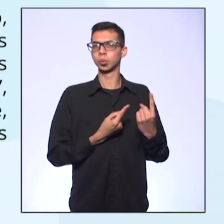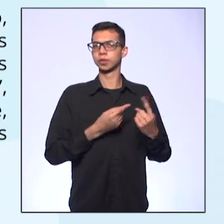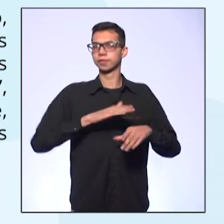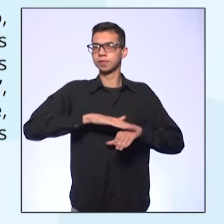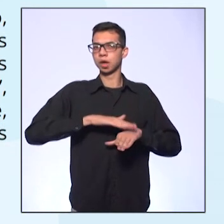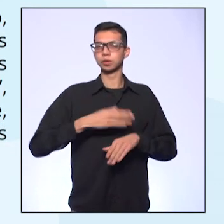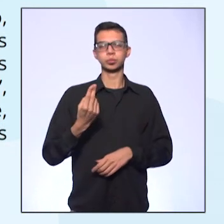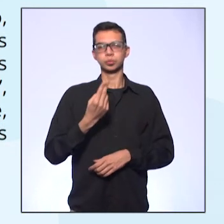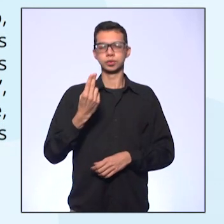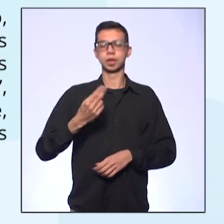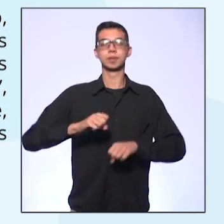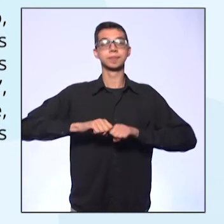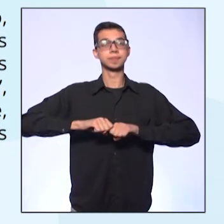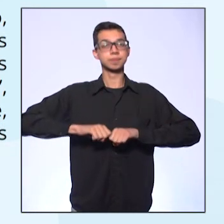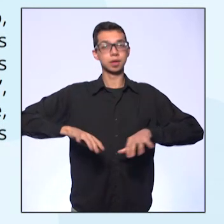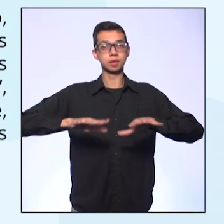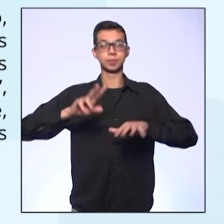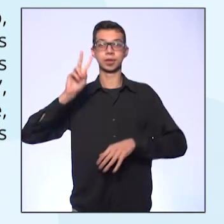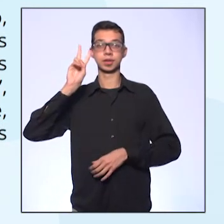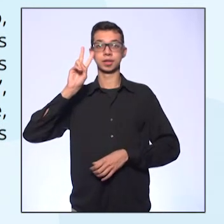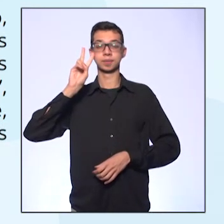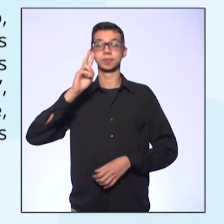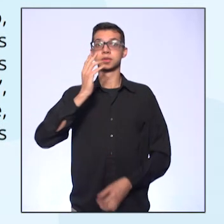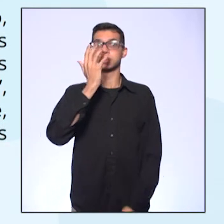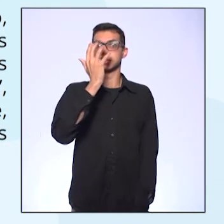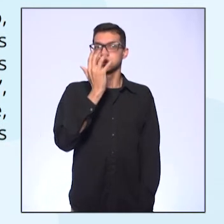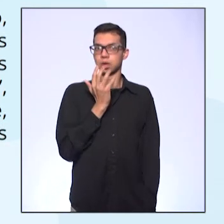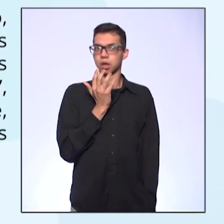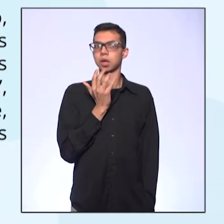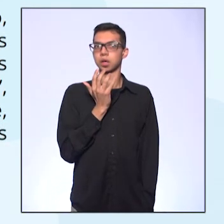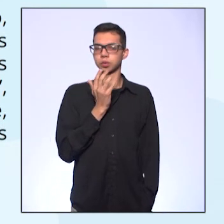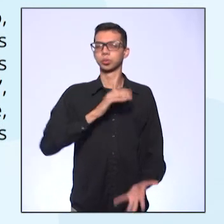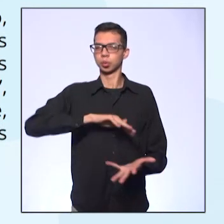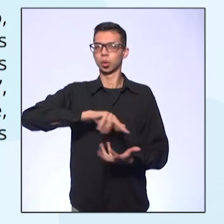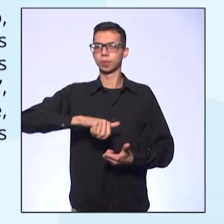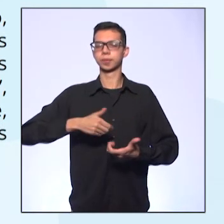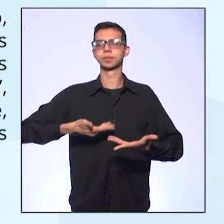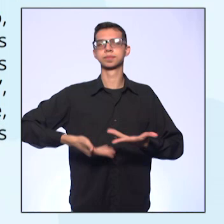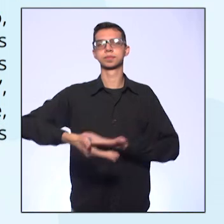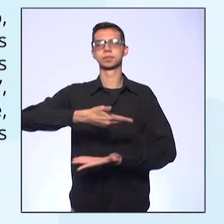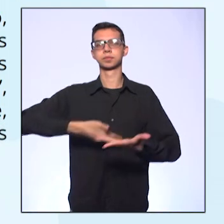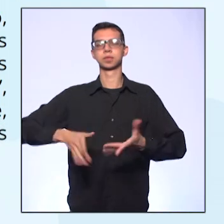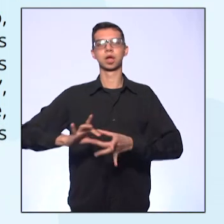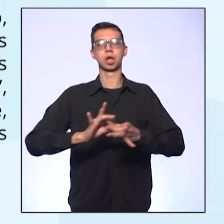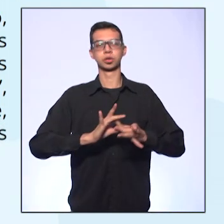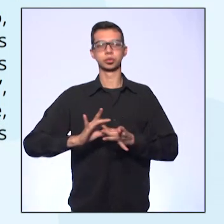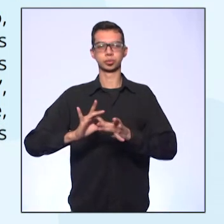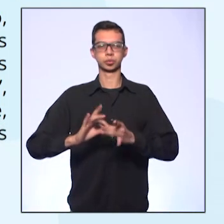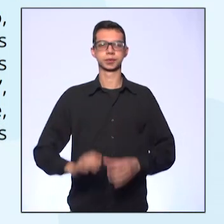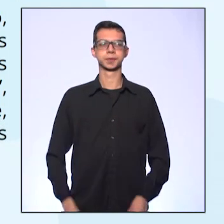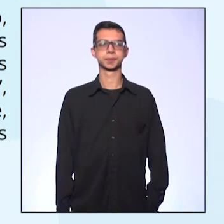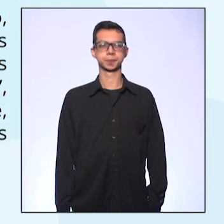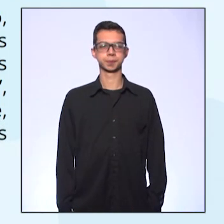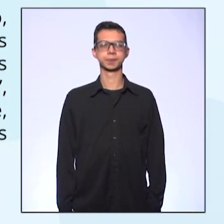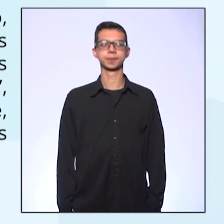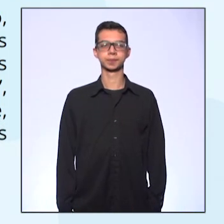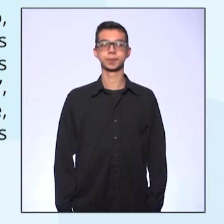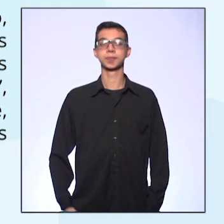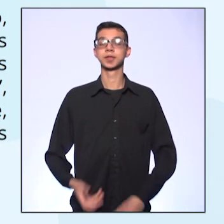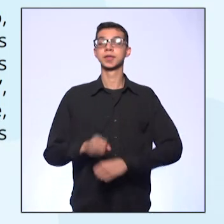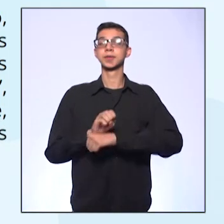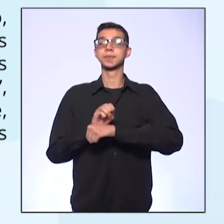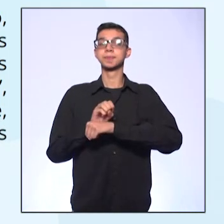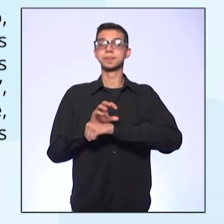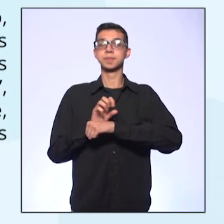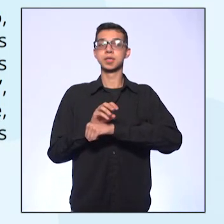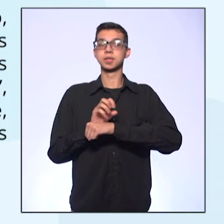lembrete severo da importância da cooperação global, disse Kanem, em pronunciamento oficial. Mensagens públicas